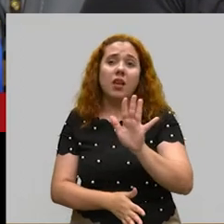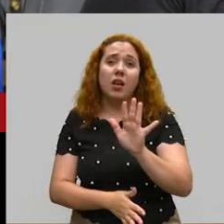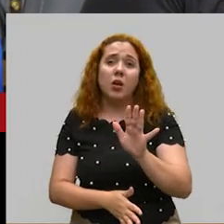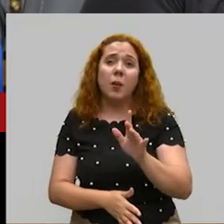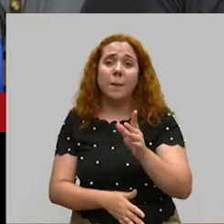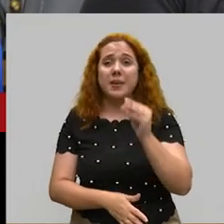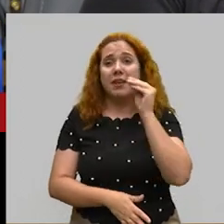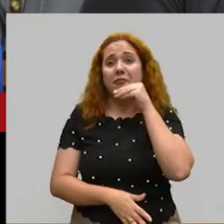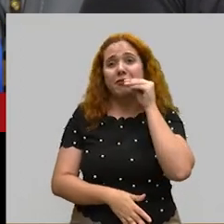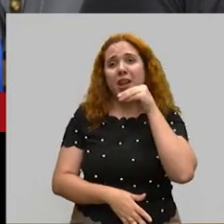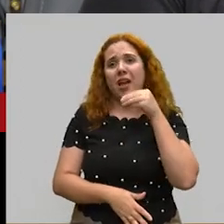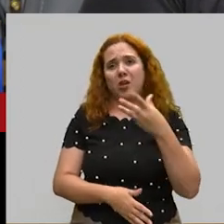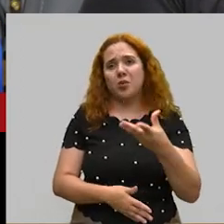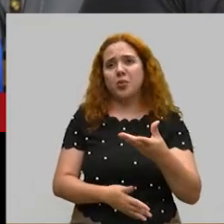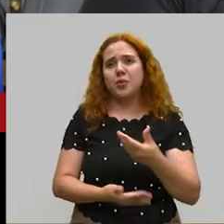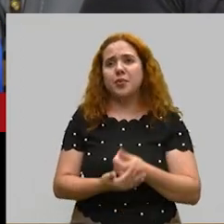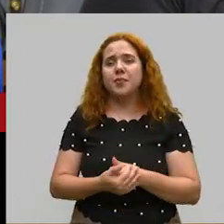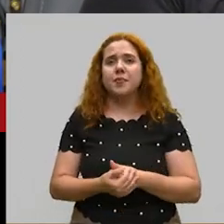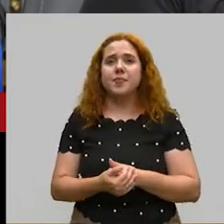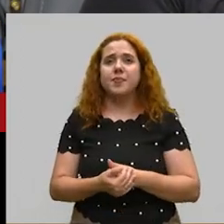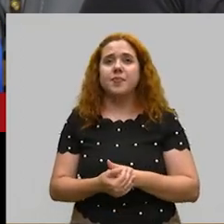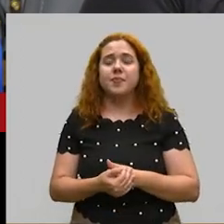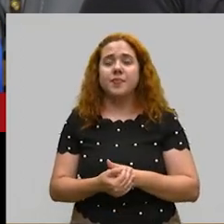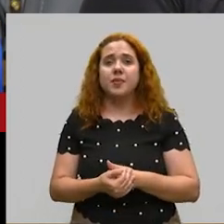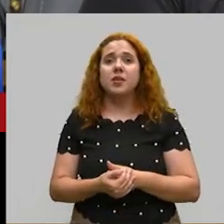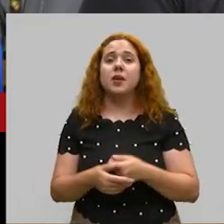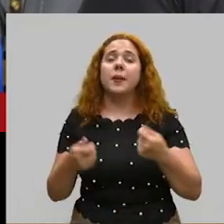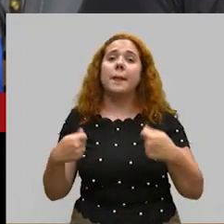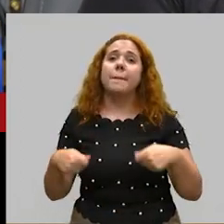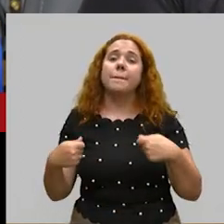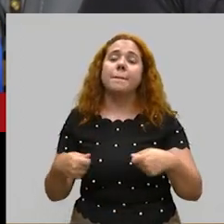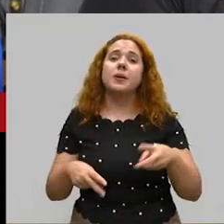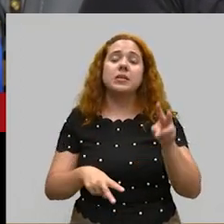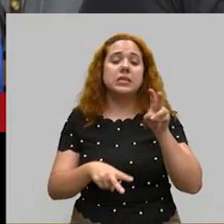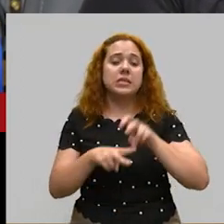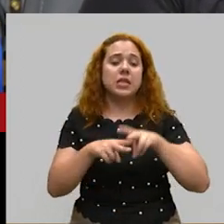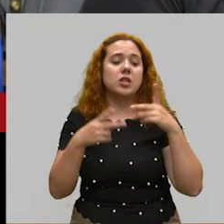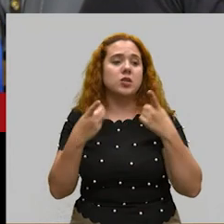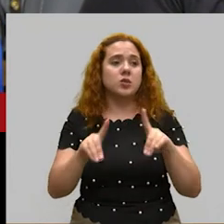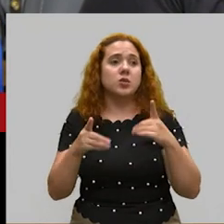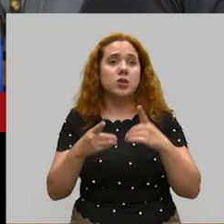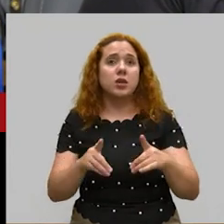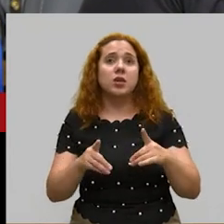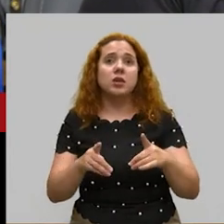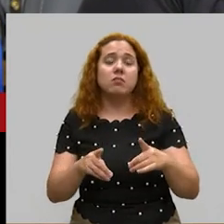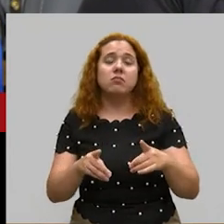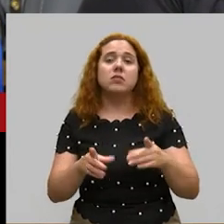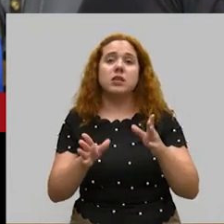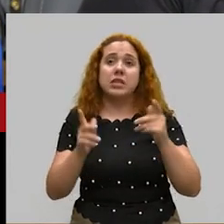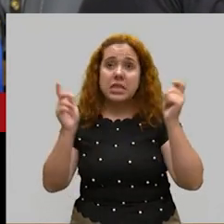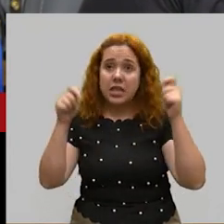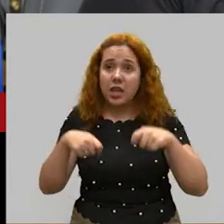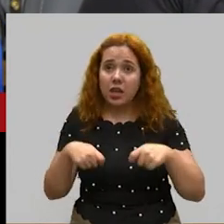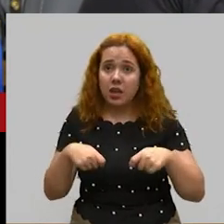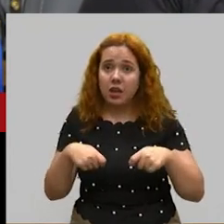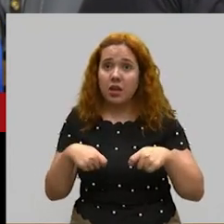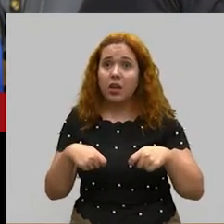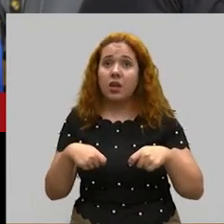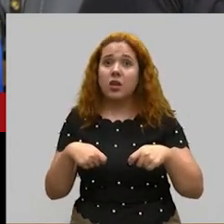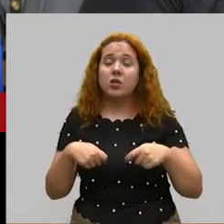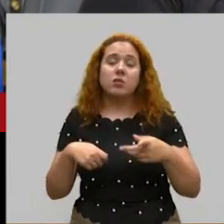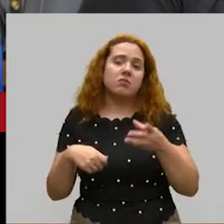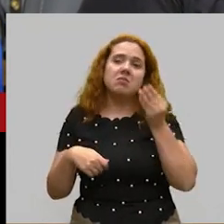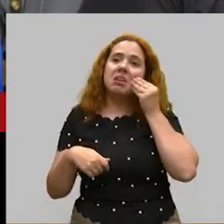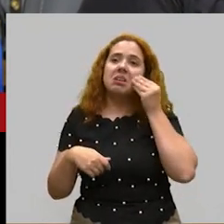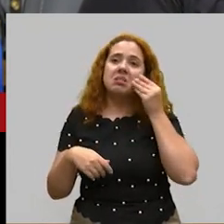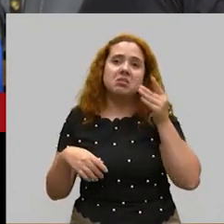muito frágil que da nossa parte a gente prefere sentar e discutir alguma coisa que seja perene do que a gente tente resolver um